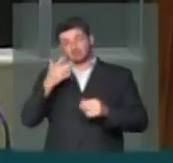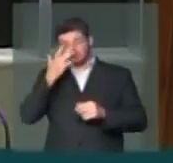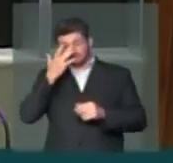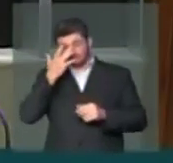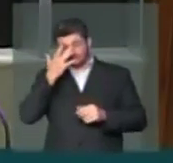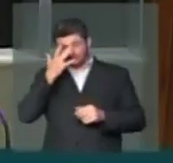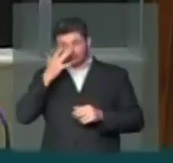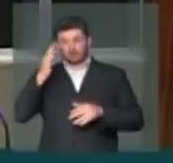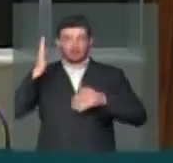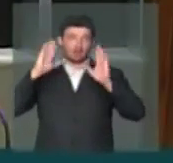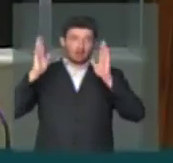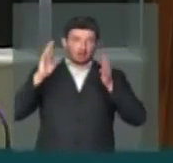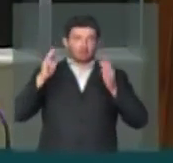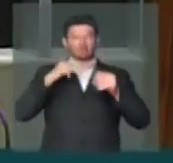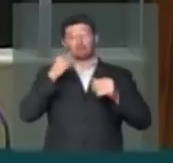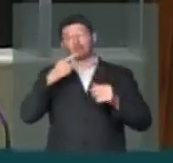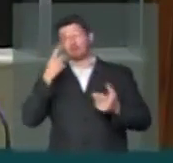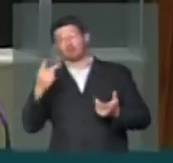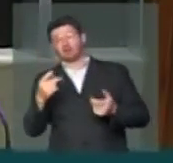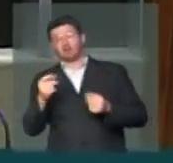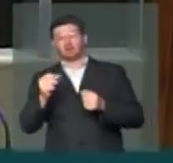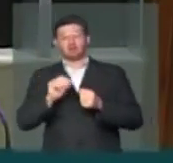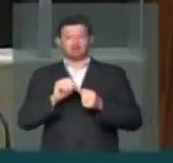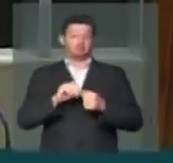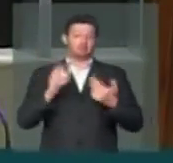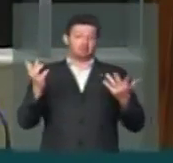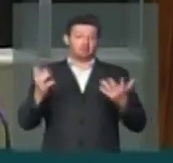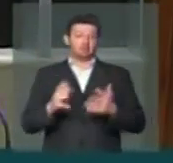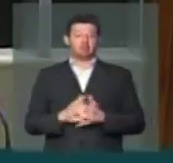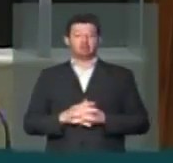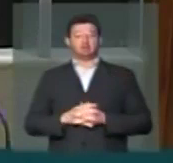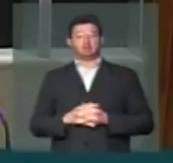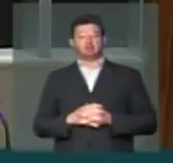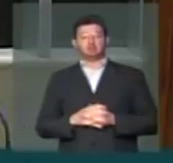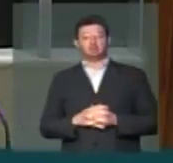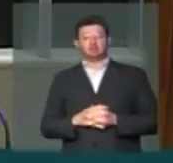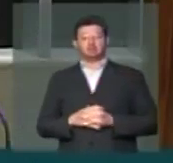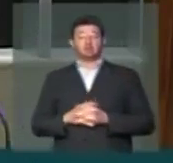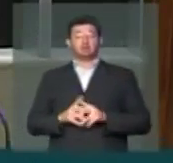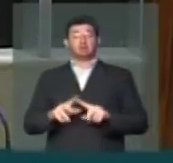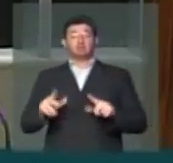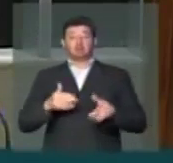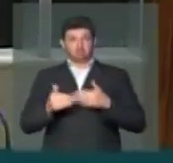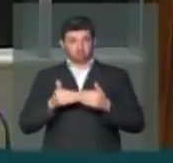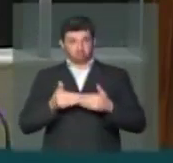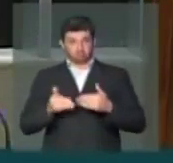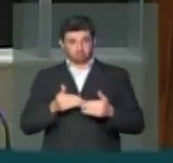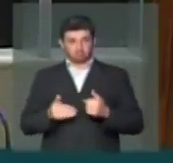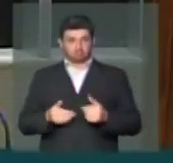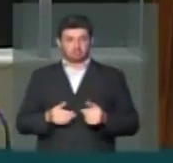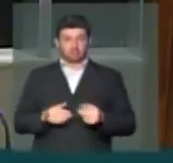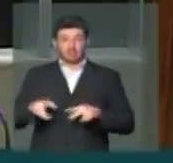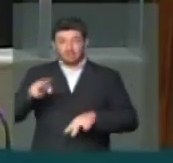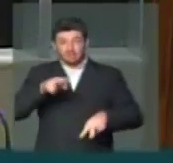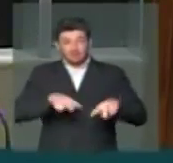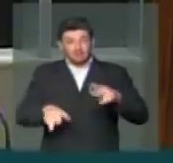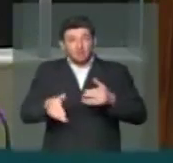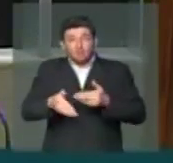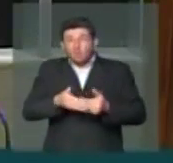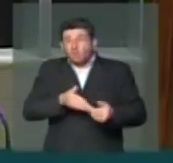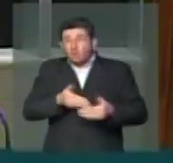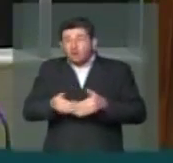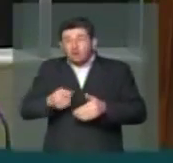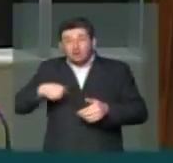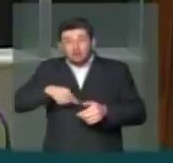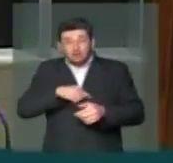de acordo com a época em que são mais pronunciados. De toda forma, qualquer análise que a gente faça